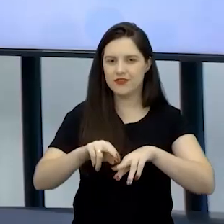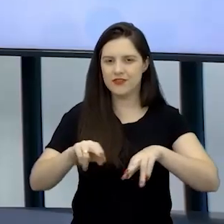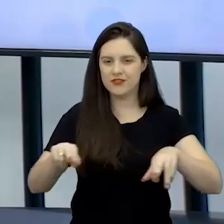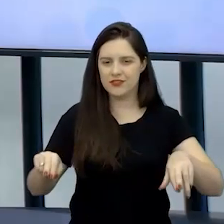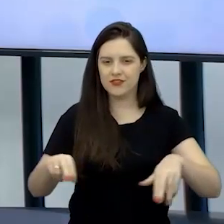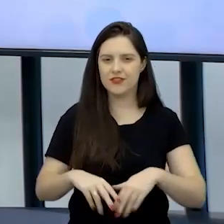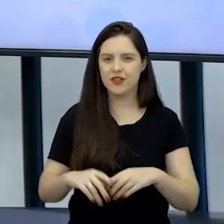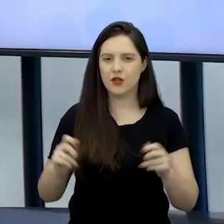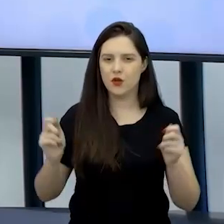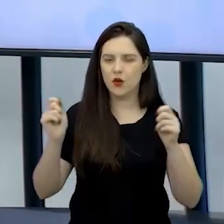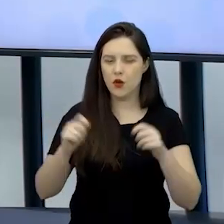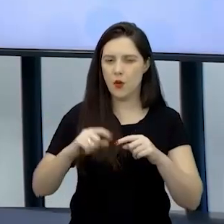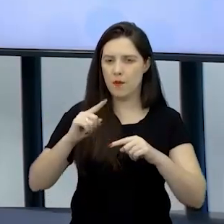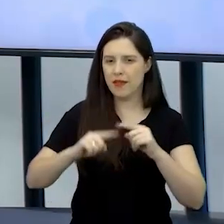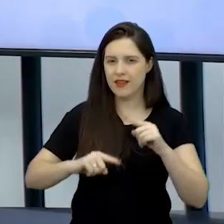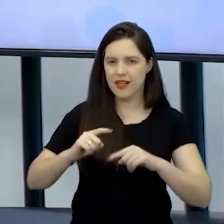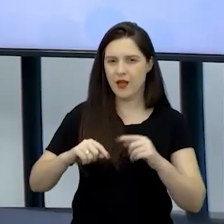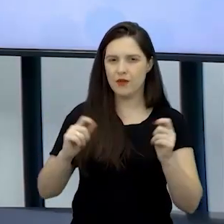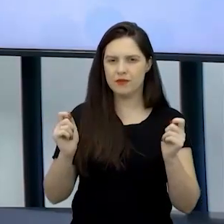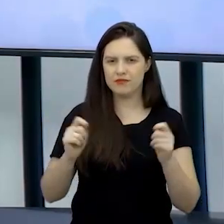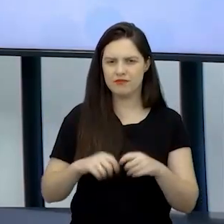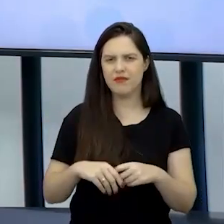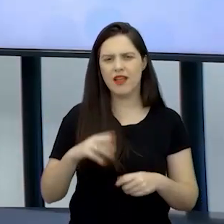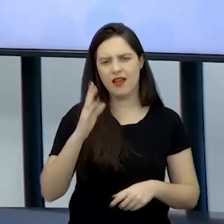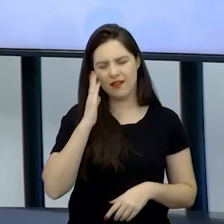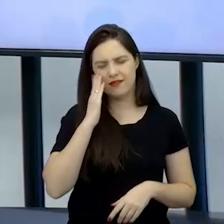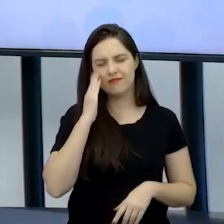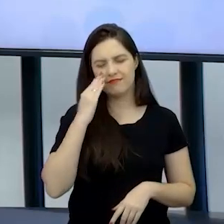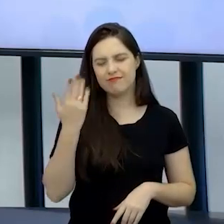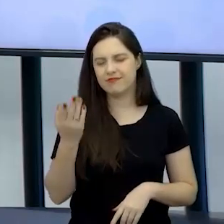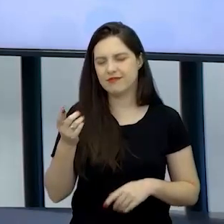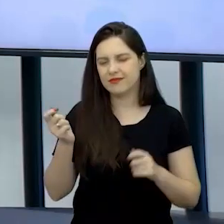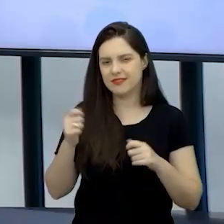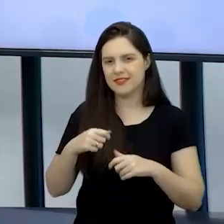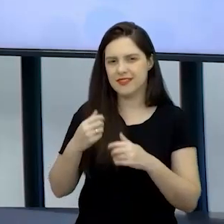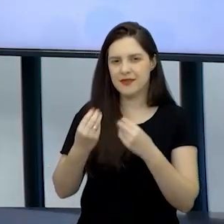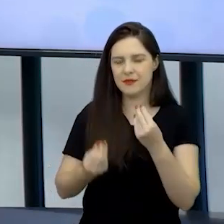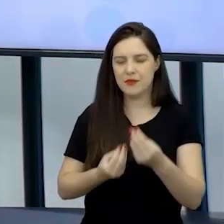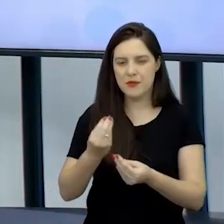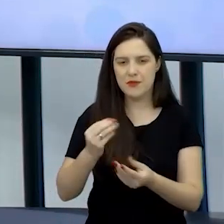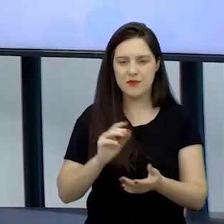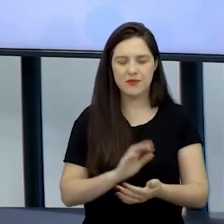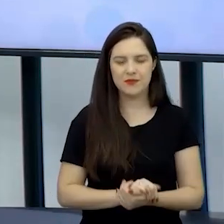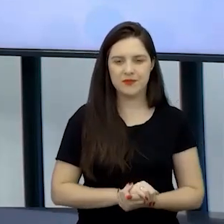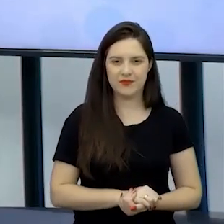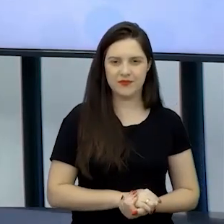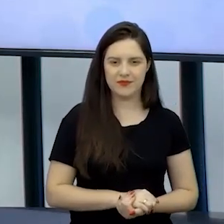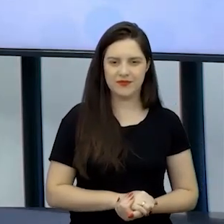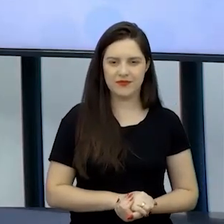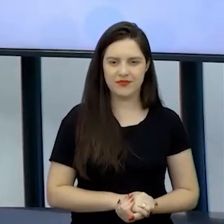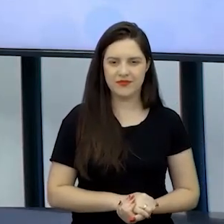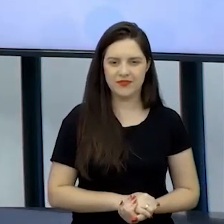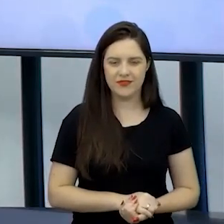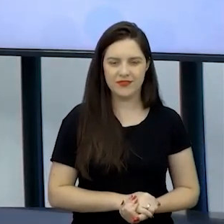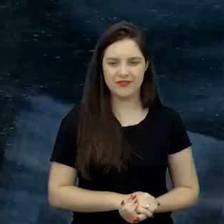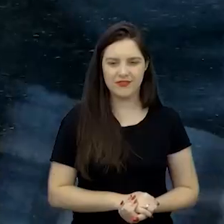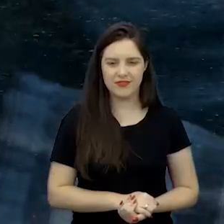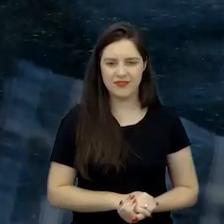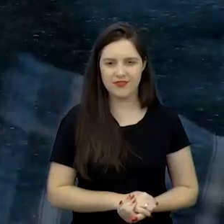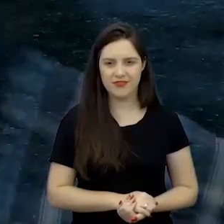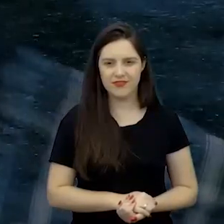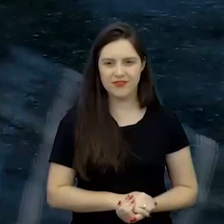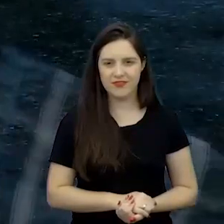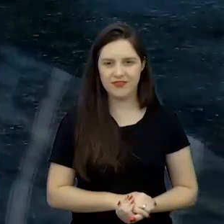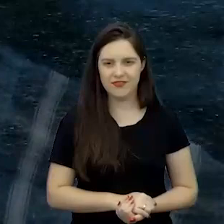A composição desse material. Aí podia falar assim, então ele pode ser atraído, né? Mas aqui você está falando de cerâmica, né? Então aqui você vê,